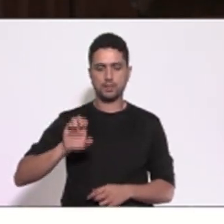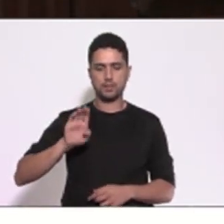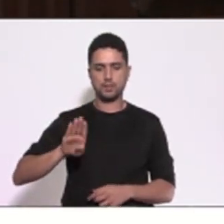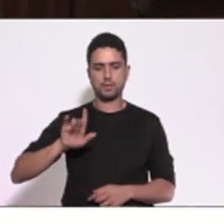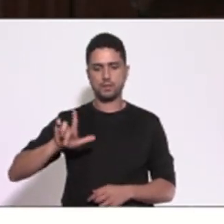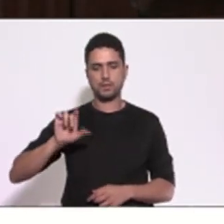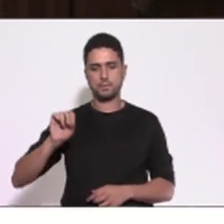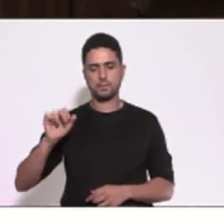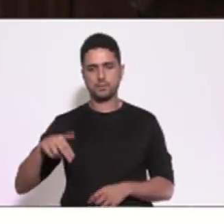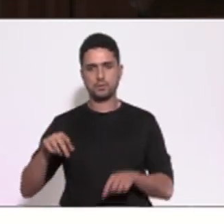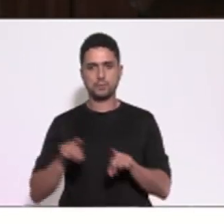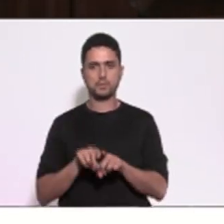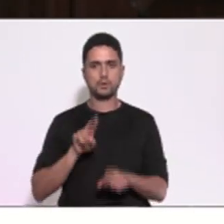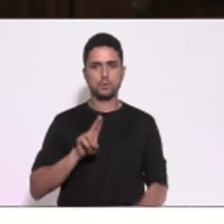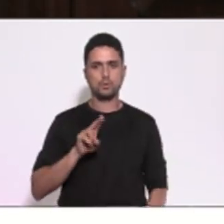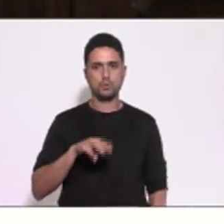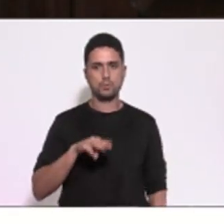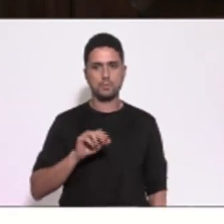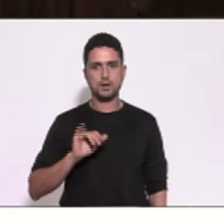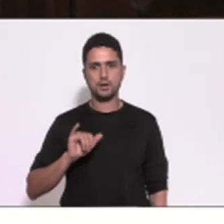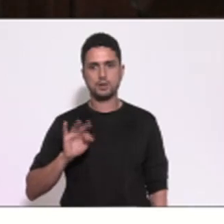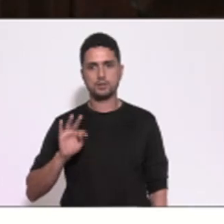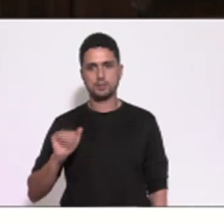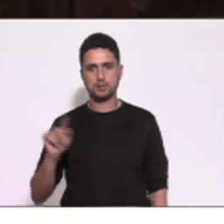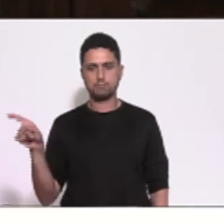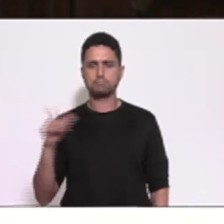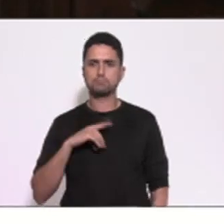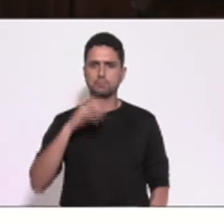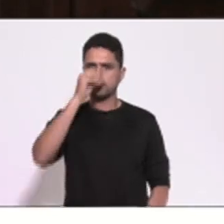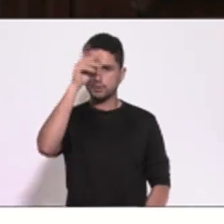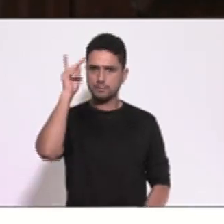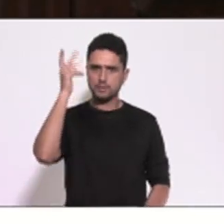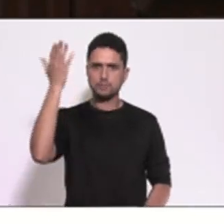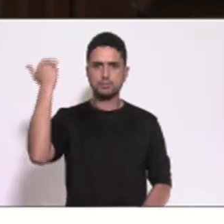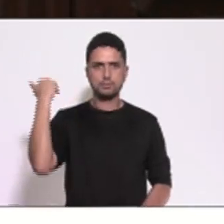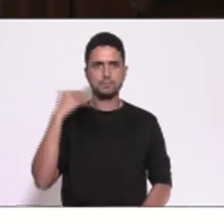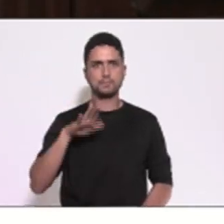época, dizia assim o prefeito César Maia: